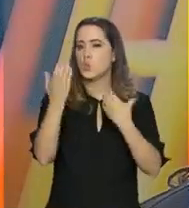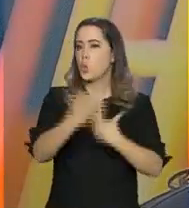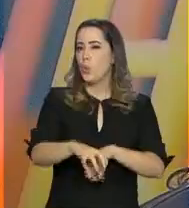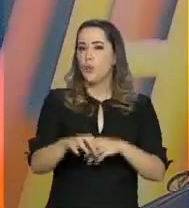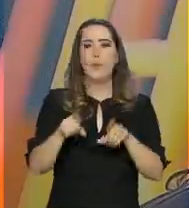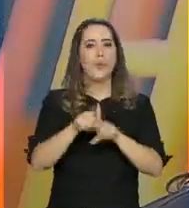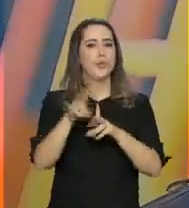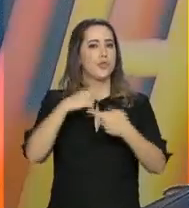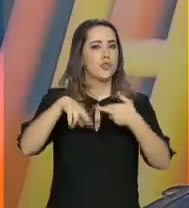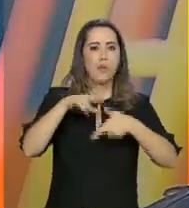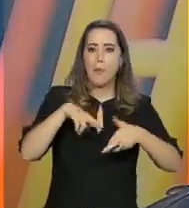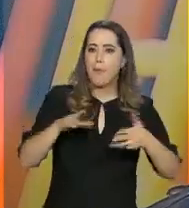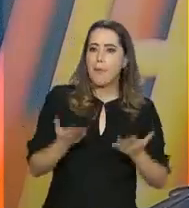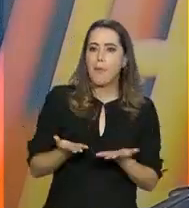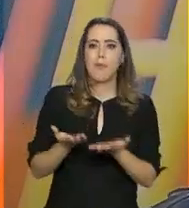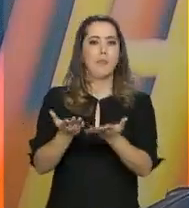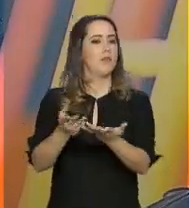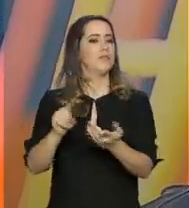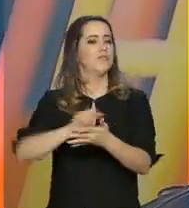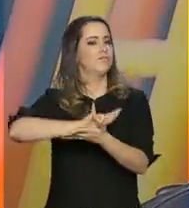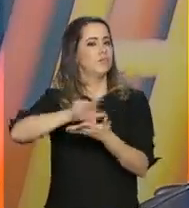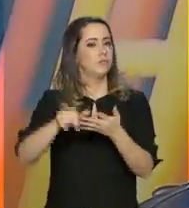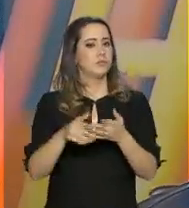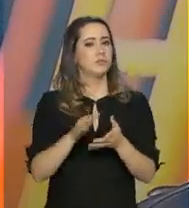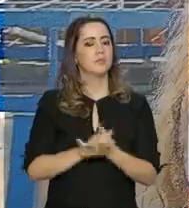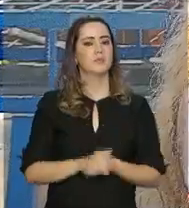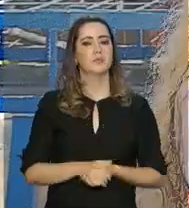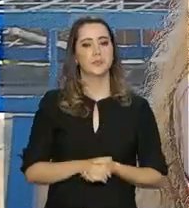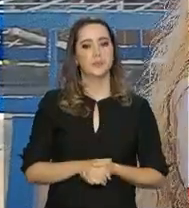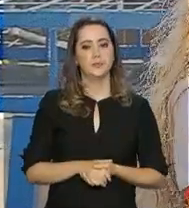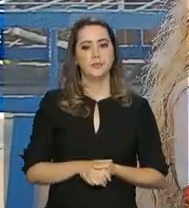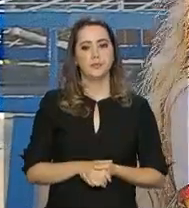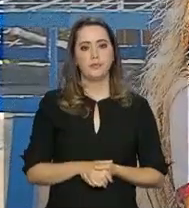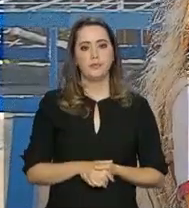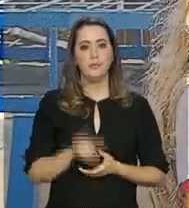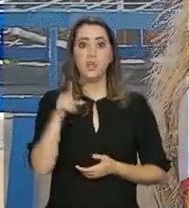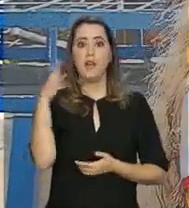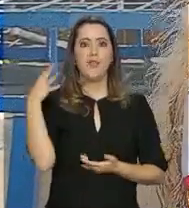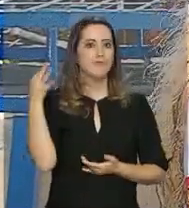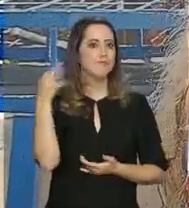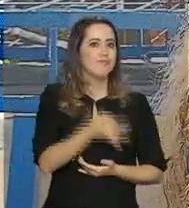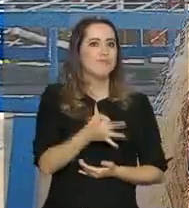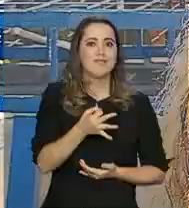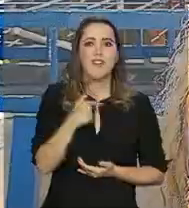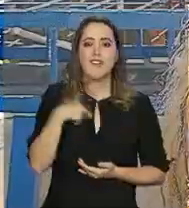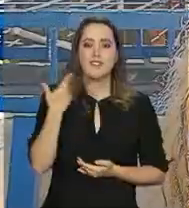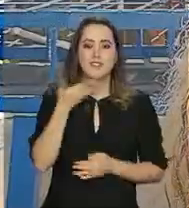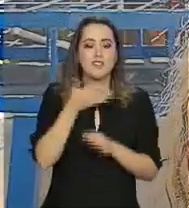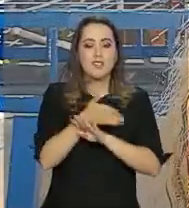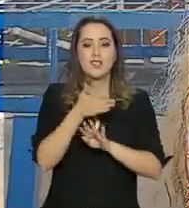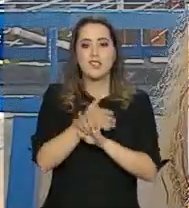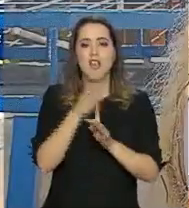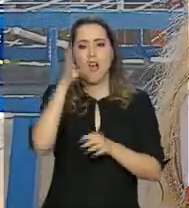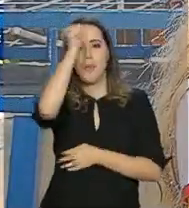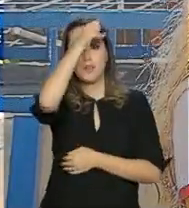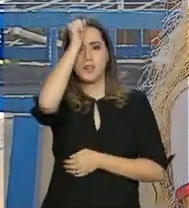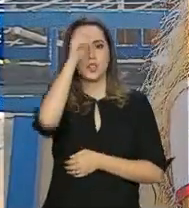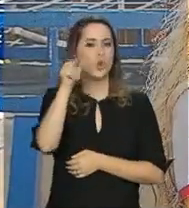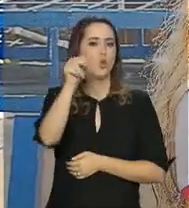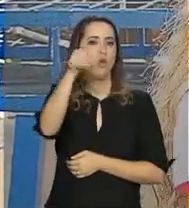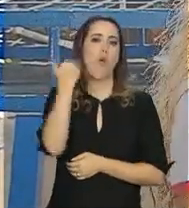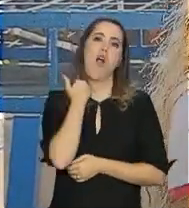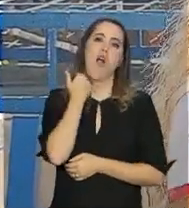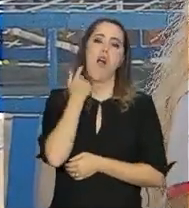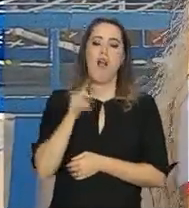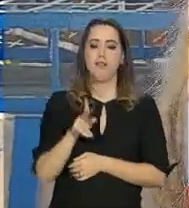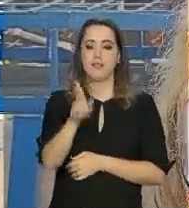felizes pelo ganho que a escola está tendo depois que eles saem da escola. Eu acho maravilhoso a gente estar aqui aprendendo, porque a gente não se cansa. Cada